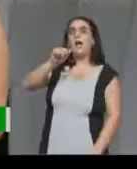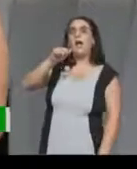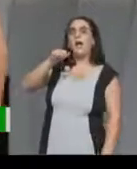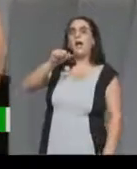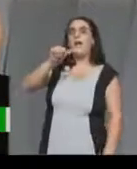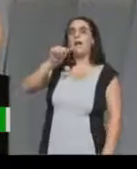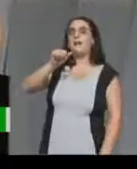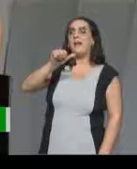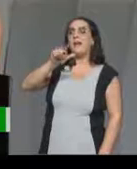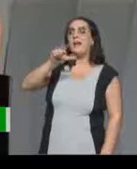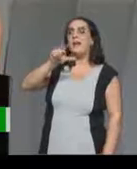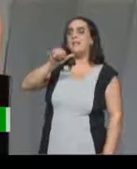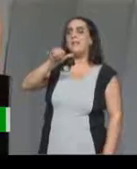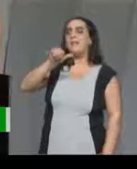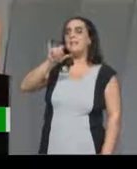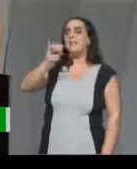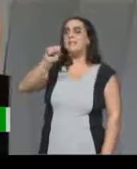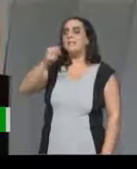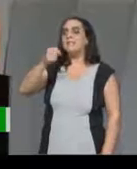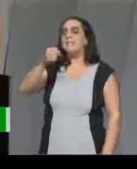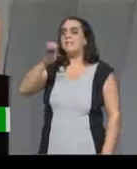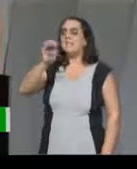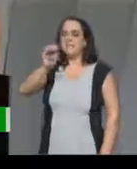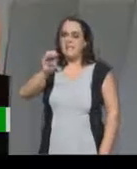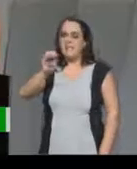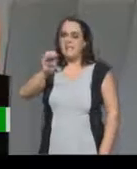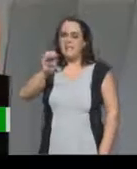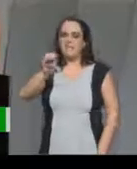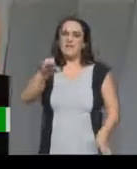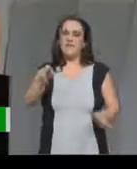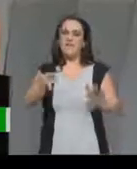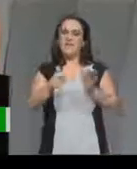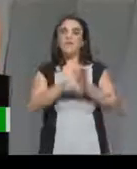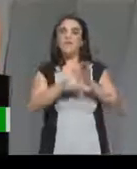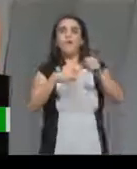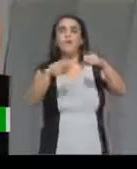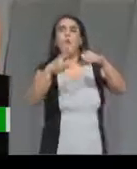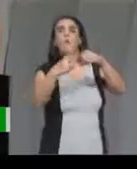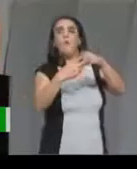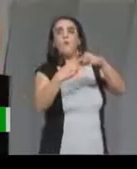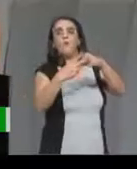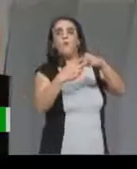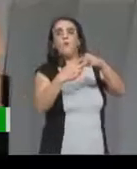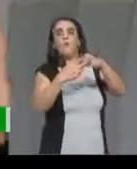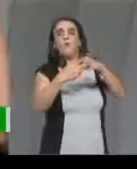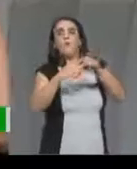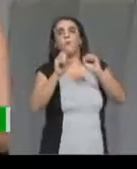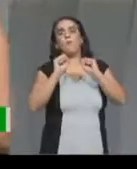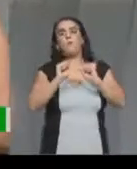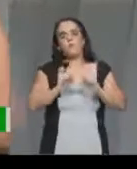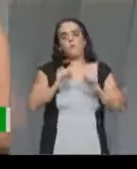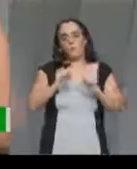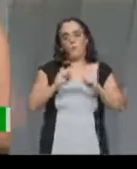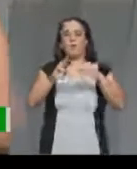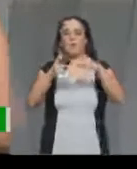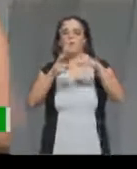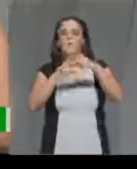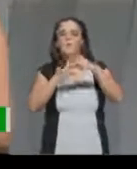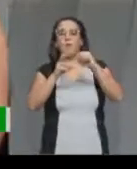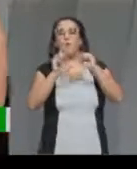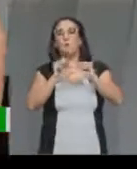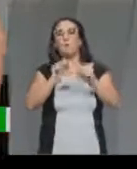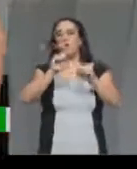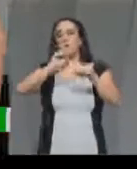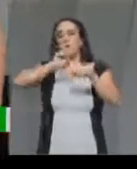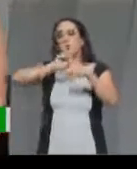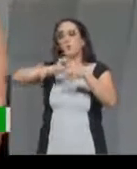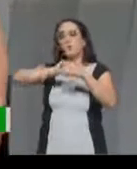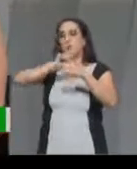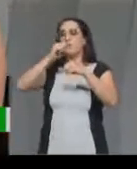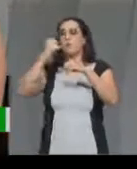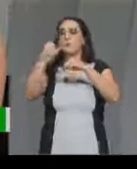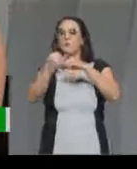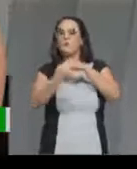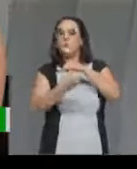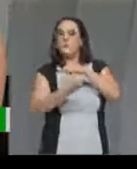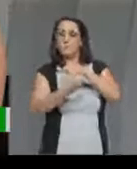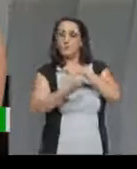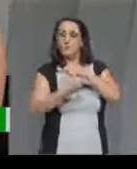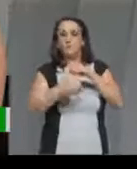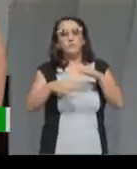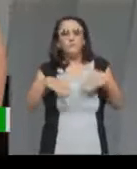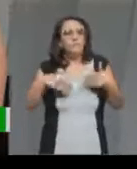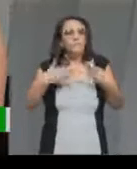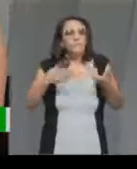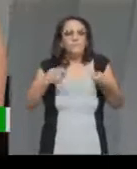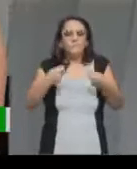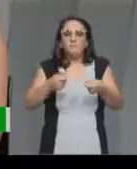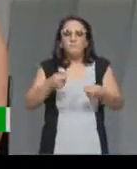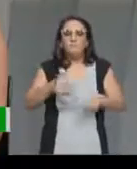estou dizendo para você analisar. Então, a gente precisa encontrar essa sílaba tônica, saber ler a palavra